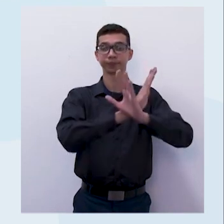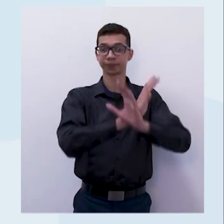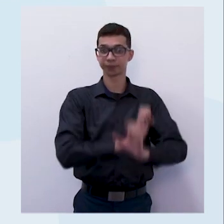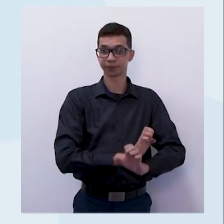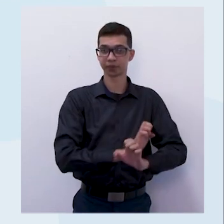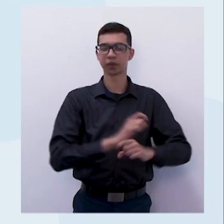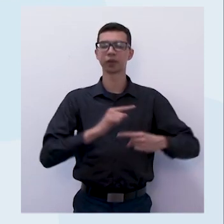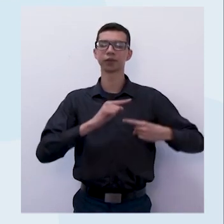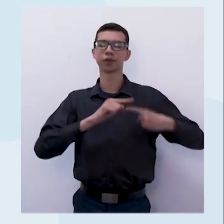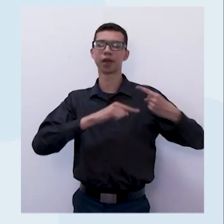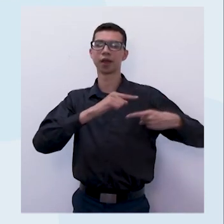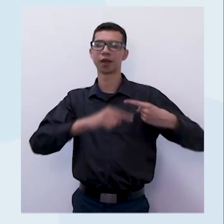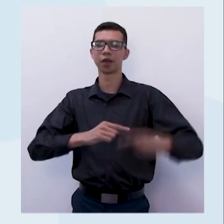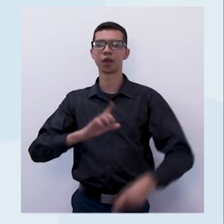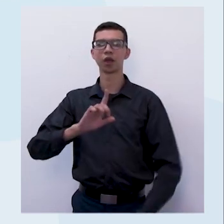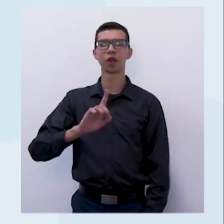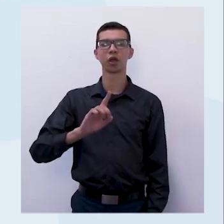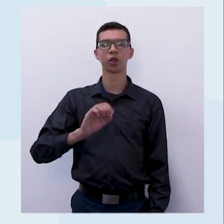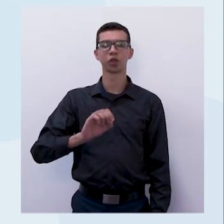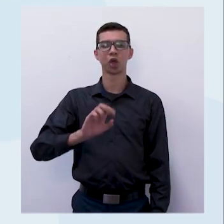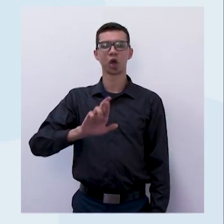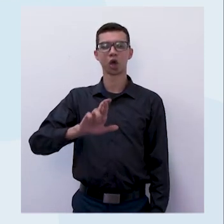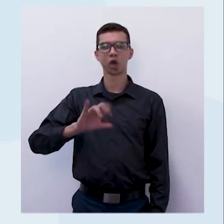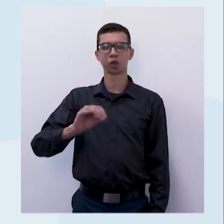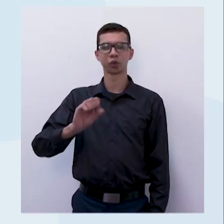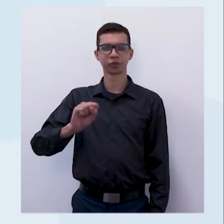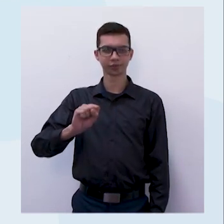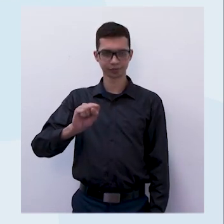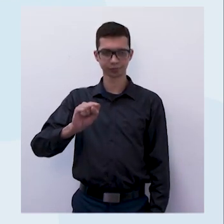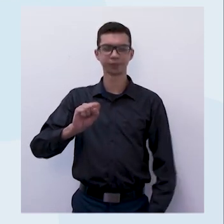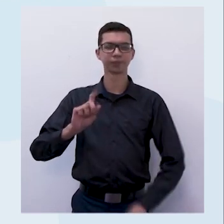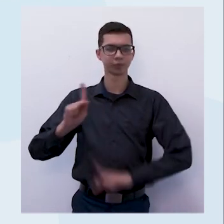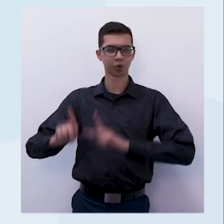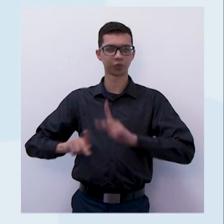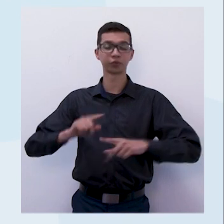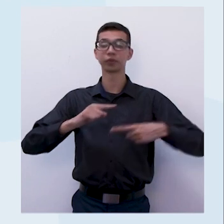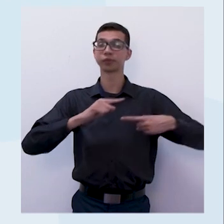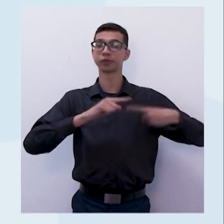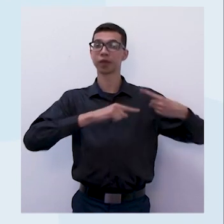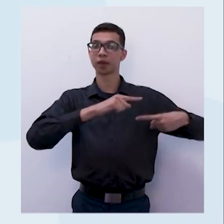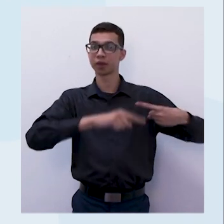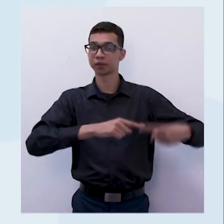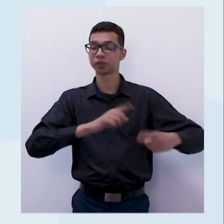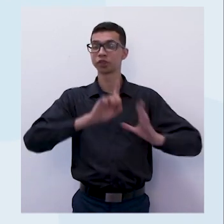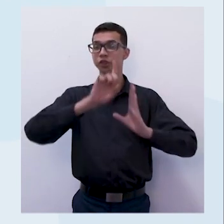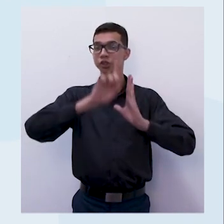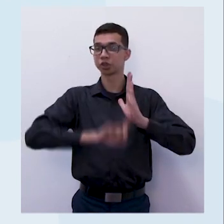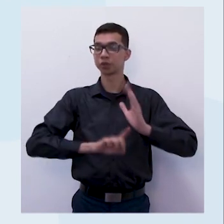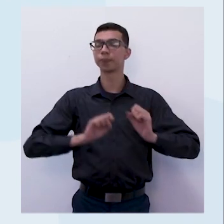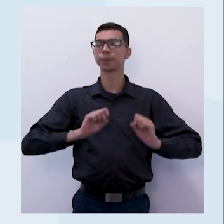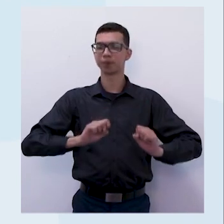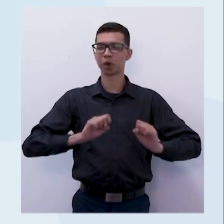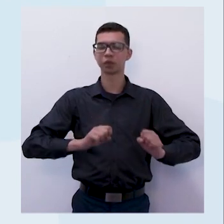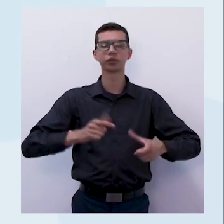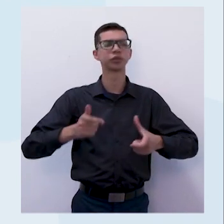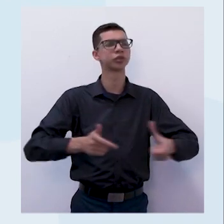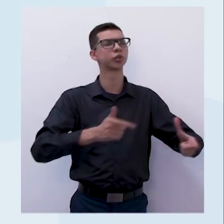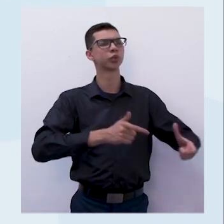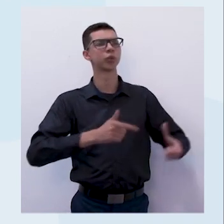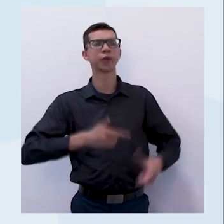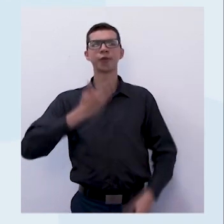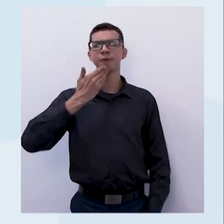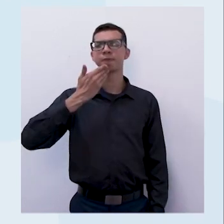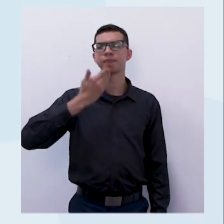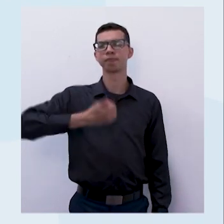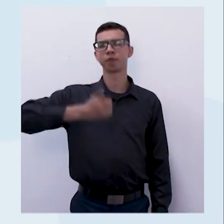né? Por serem os descendentes dos dórios, eles tinham direito a ocupar as melhores terras. E, como eu acabei